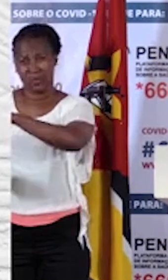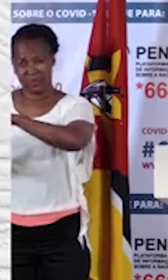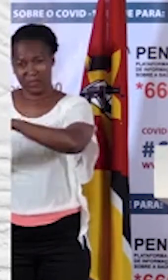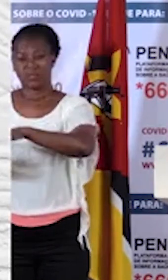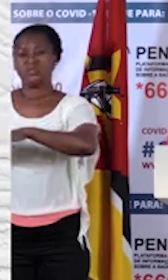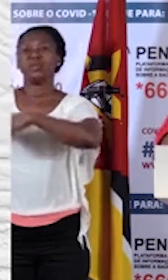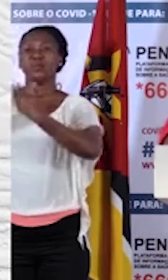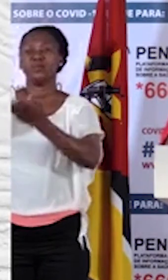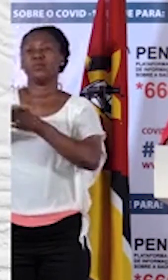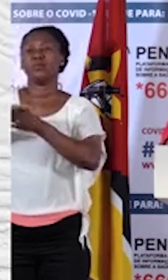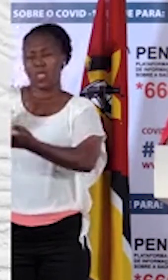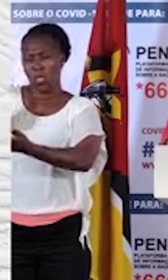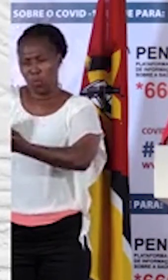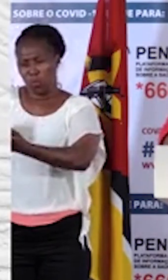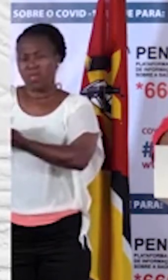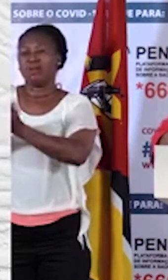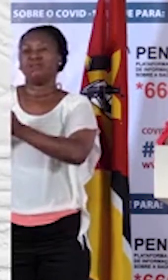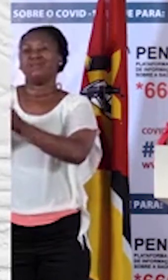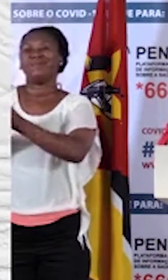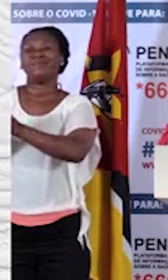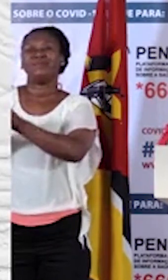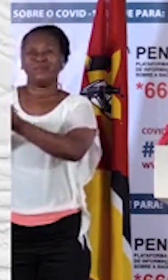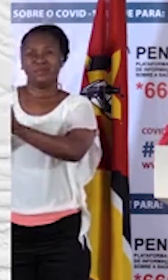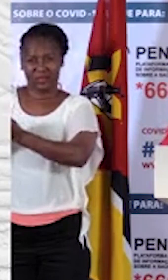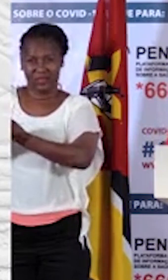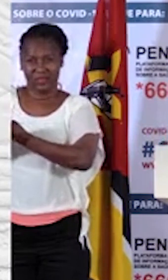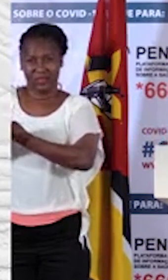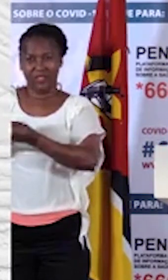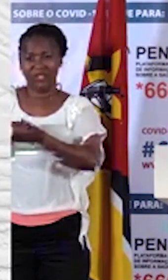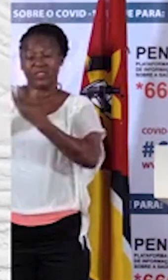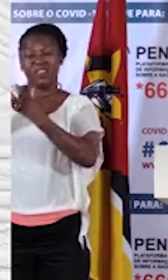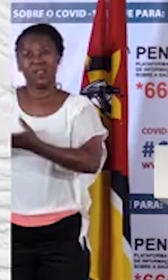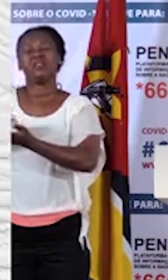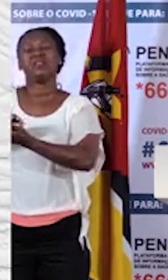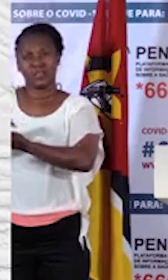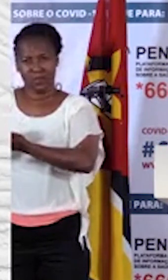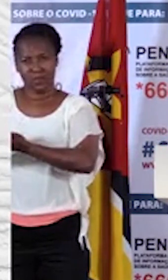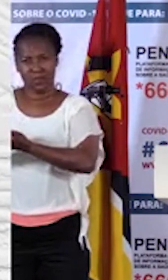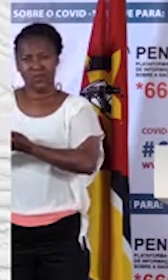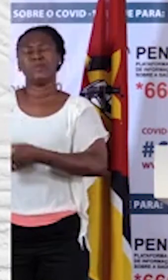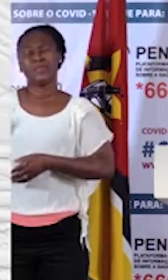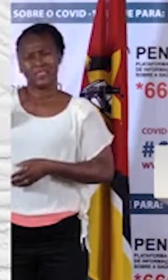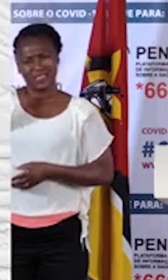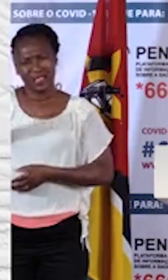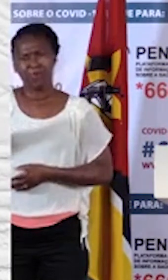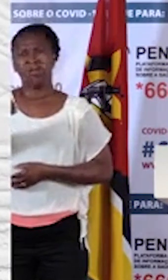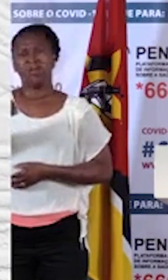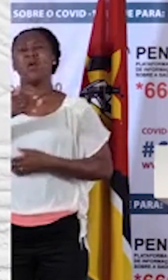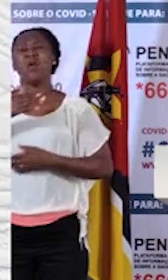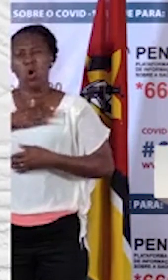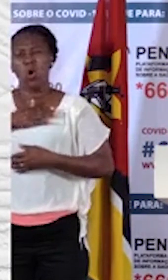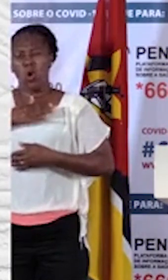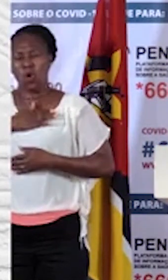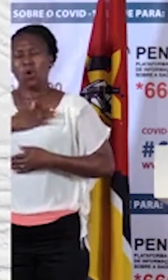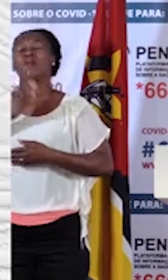usando o desinfetante se não tiver água e sabão por perto. E sempre que tossir ou espirrar, cobrir